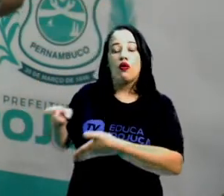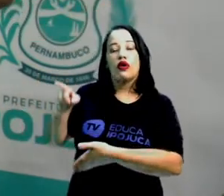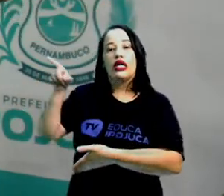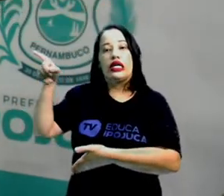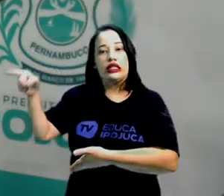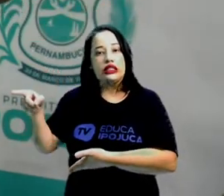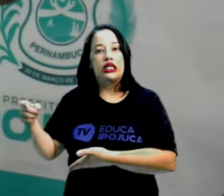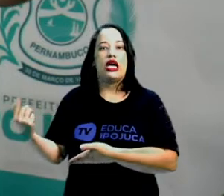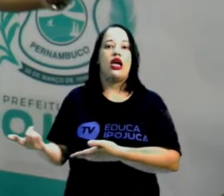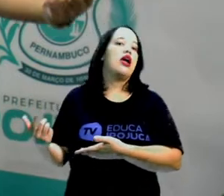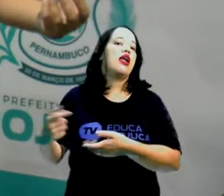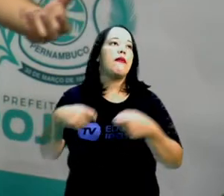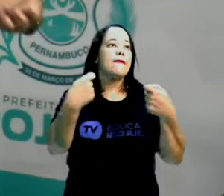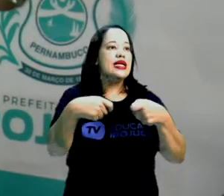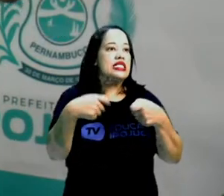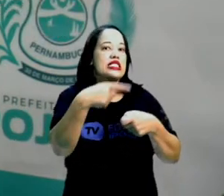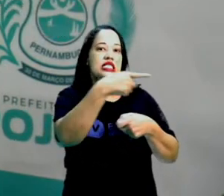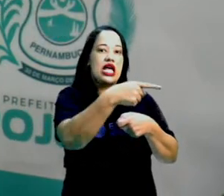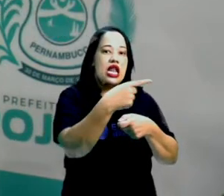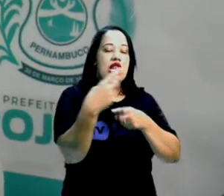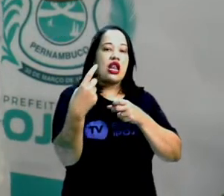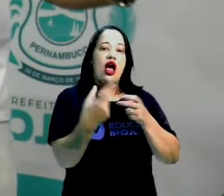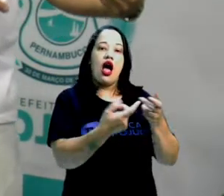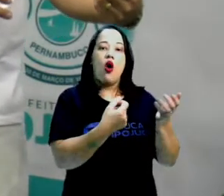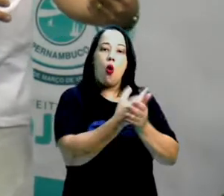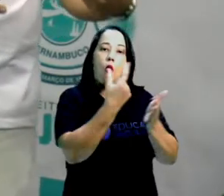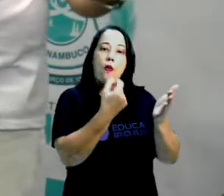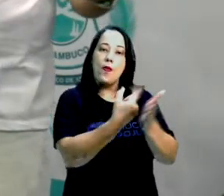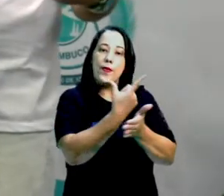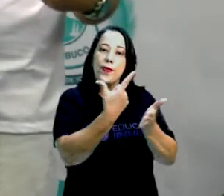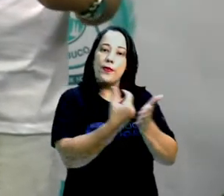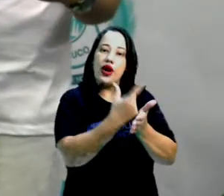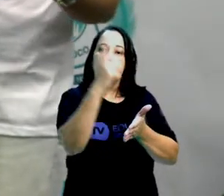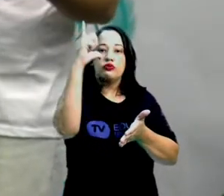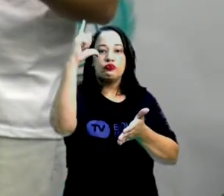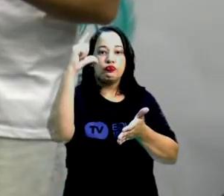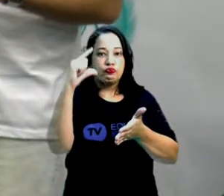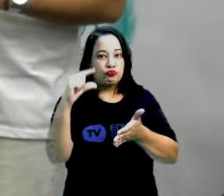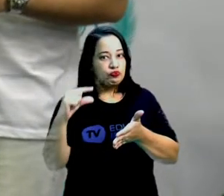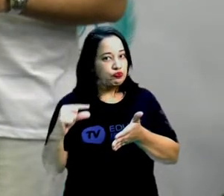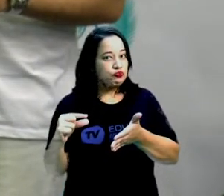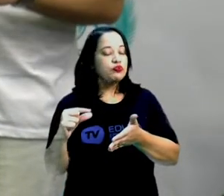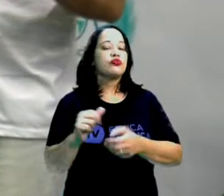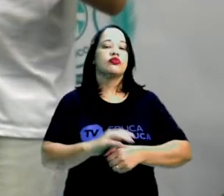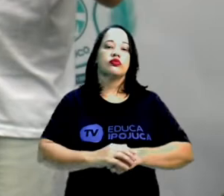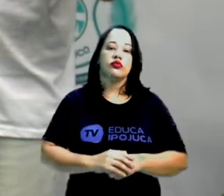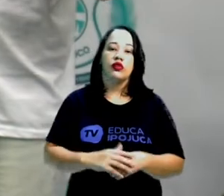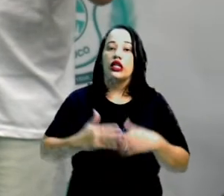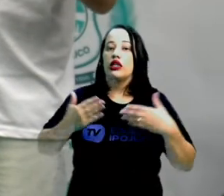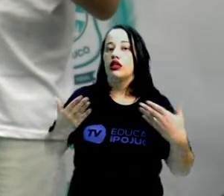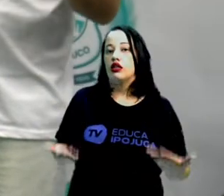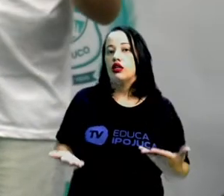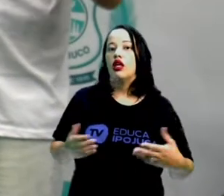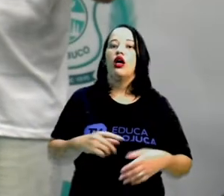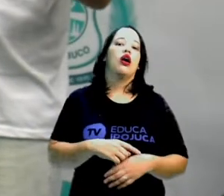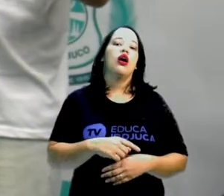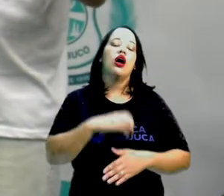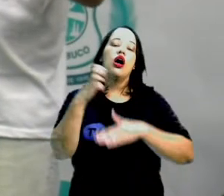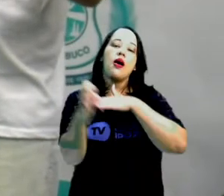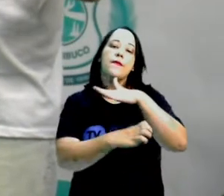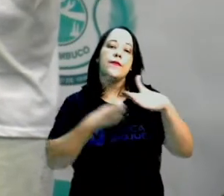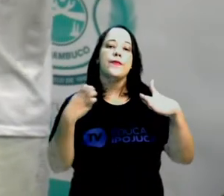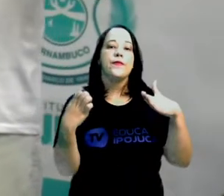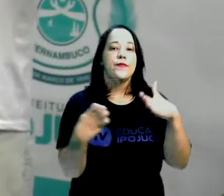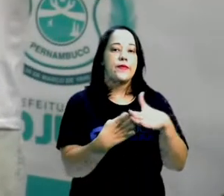Então, a Europa para de precisar desses produtos e vai parando de comprar dos Estados Unidos, certo? Isso vai fazer com que as